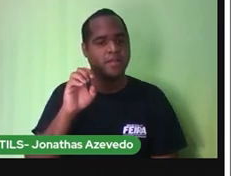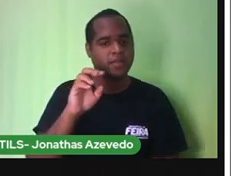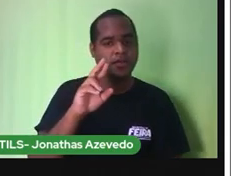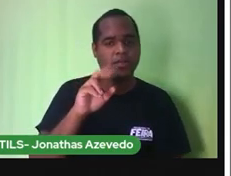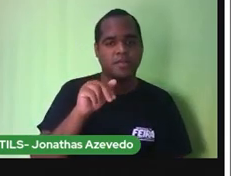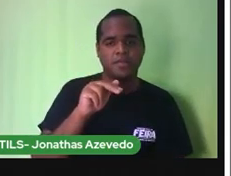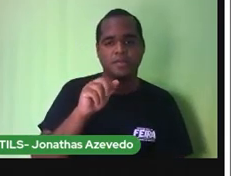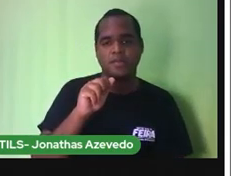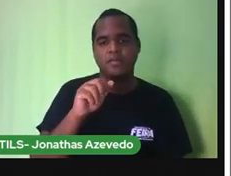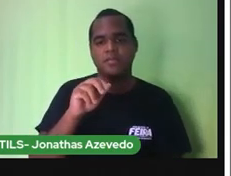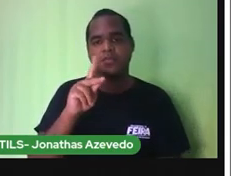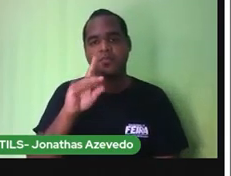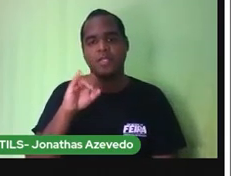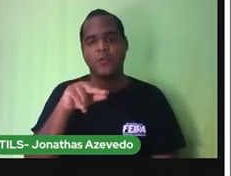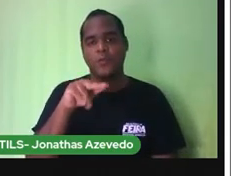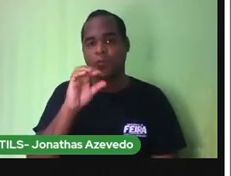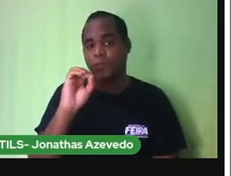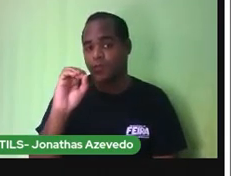o hino